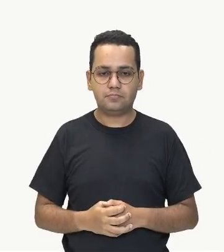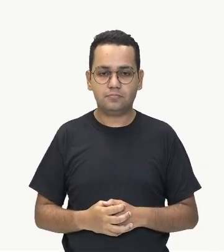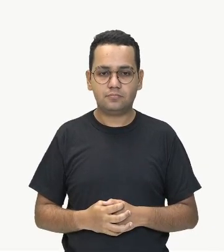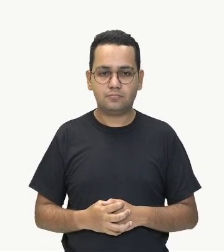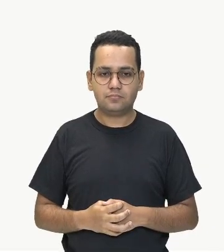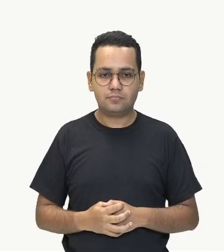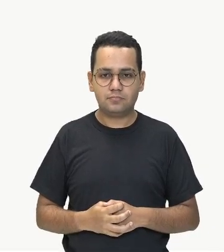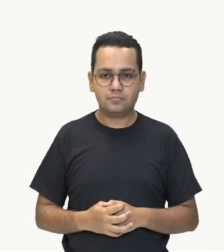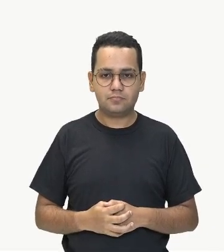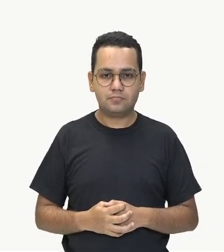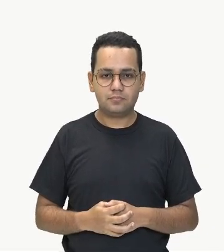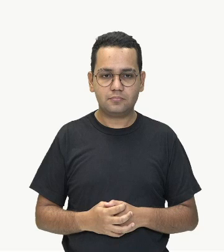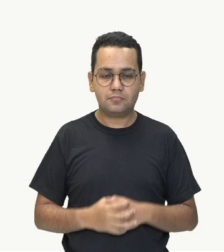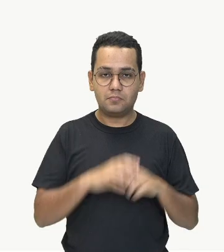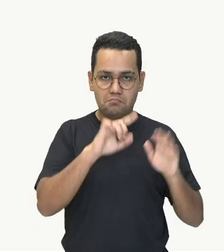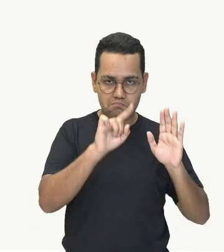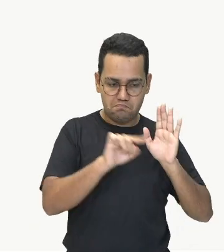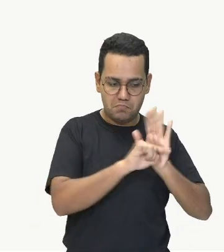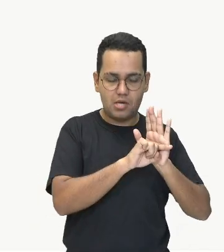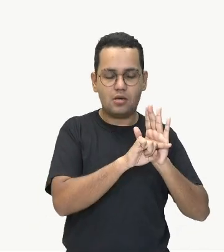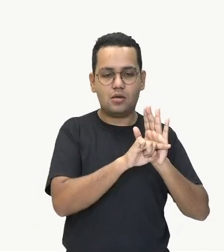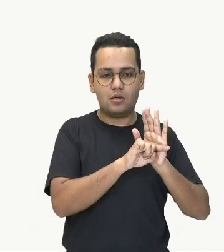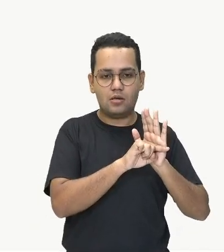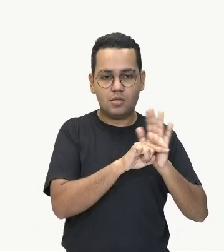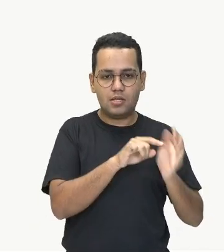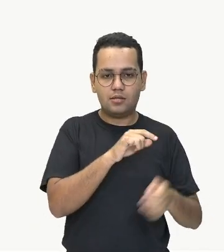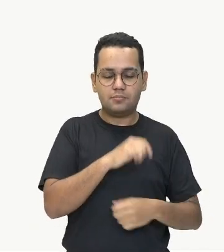teremos - 134